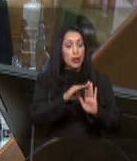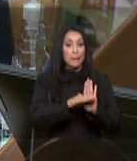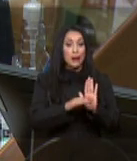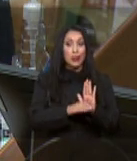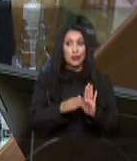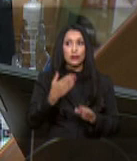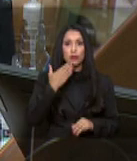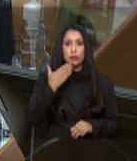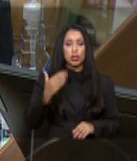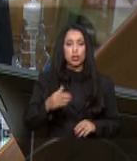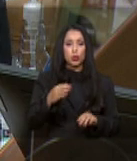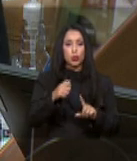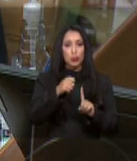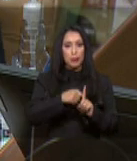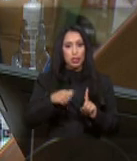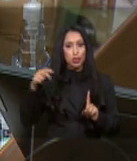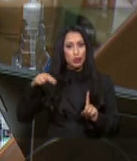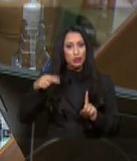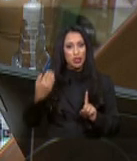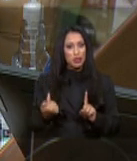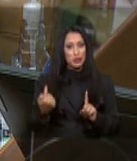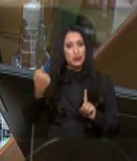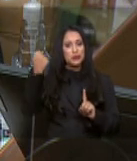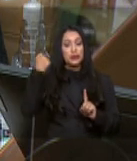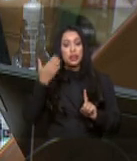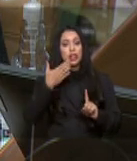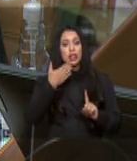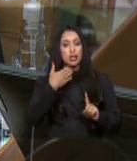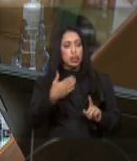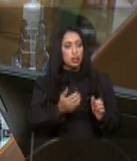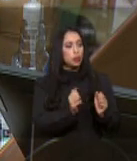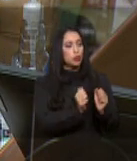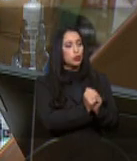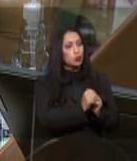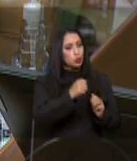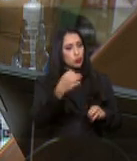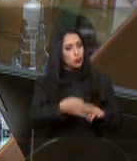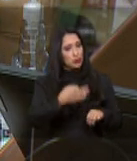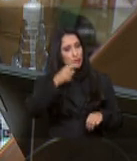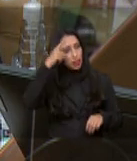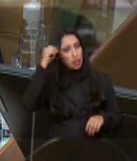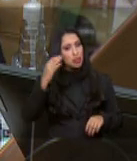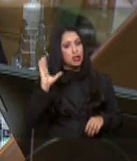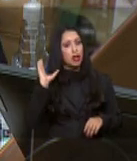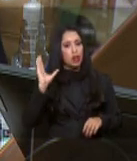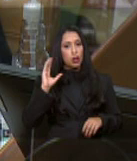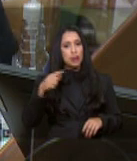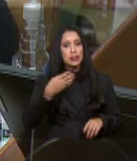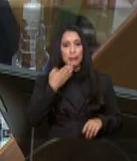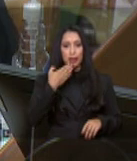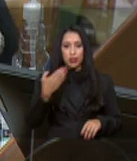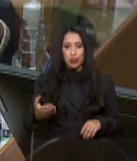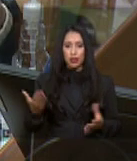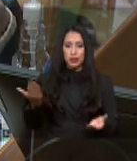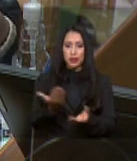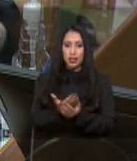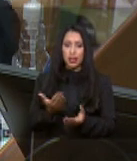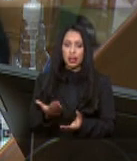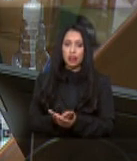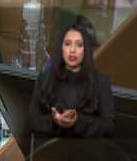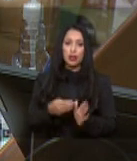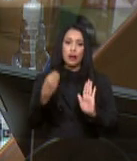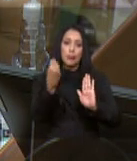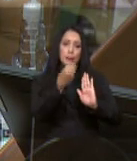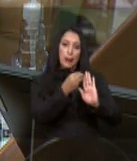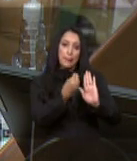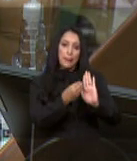novembro, a ministra Rosa e eu especificamente, quanto a estes, nós entendemos que as questões que foram postas,